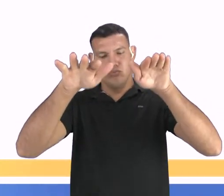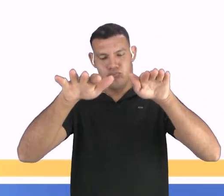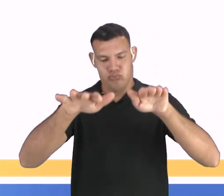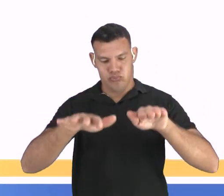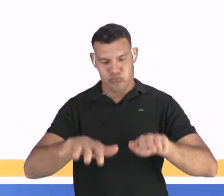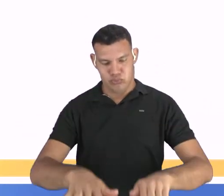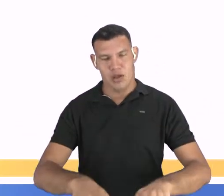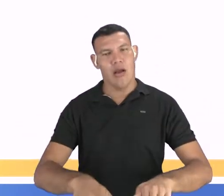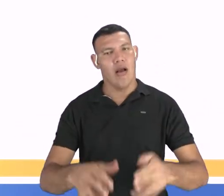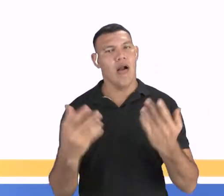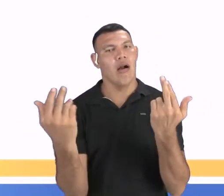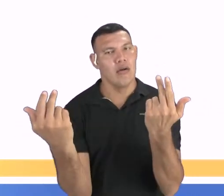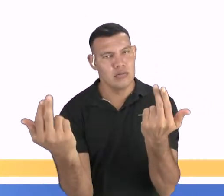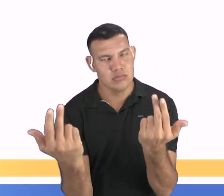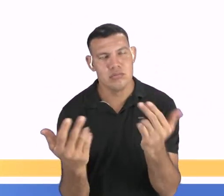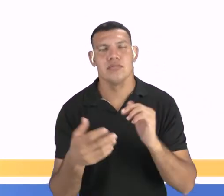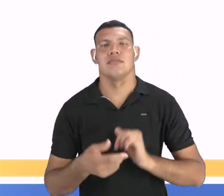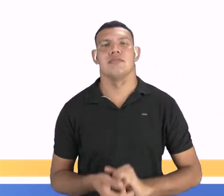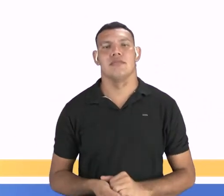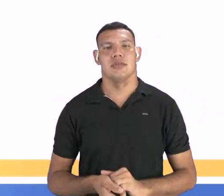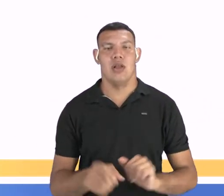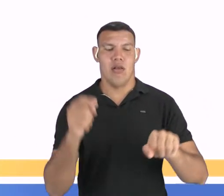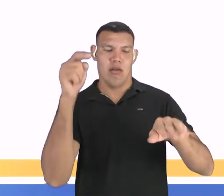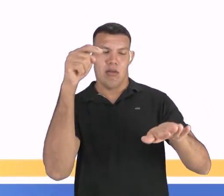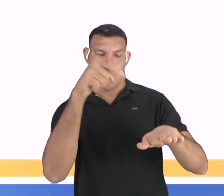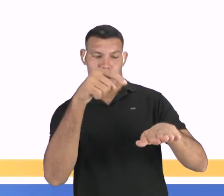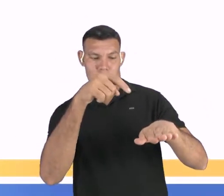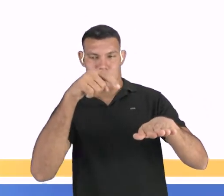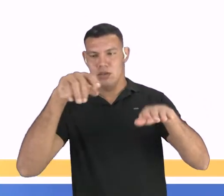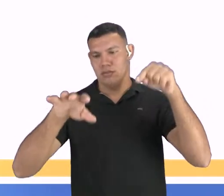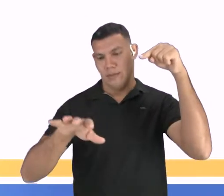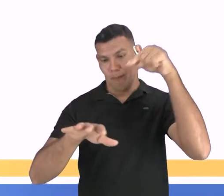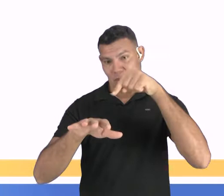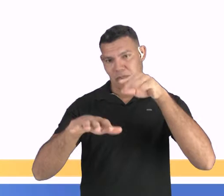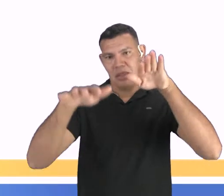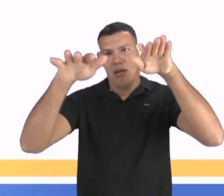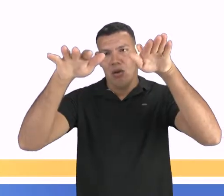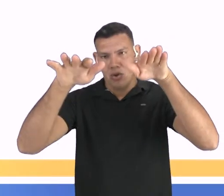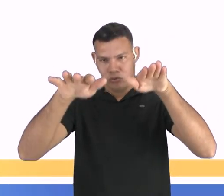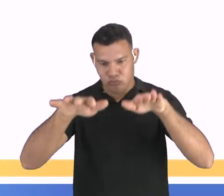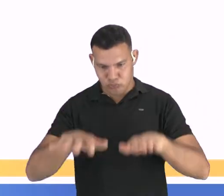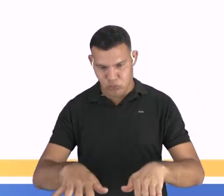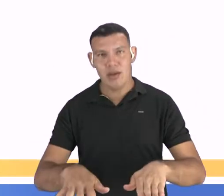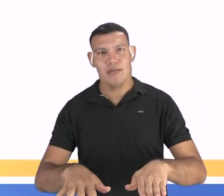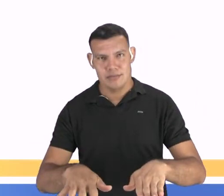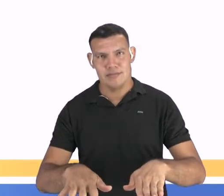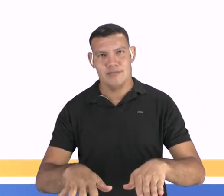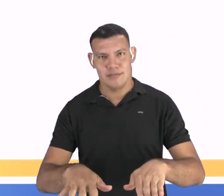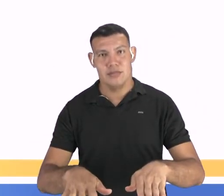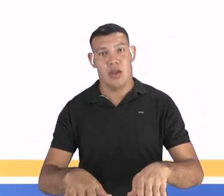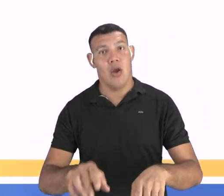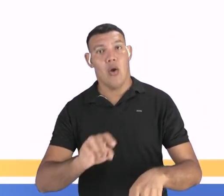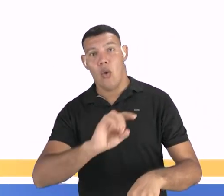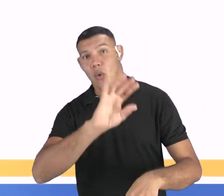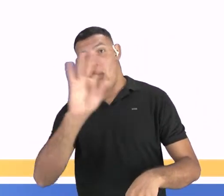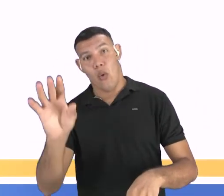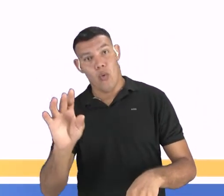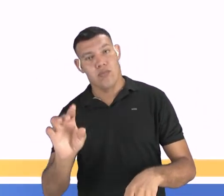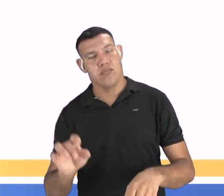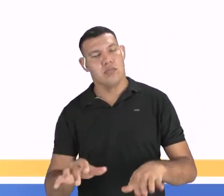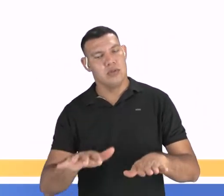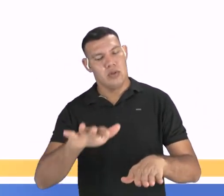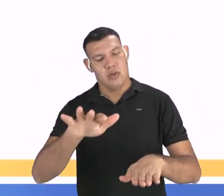da medida da primeira gera uma diminuição da medida da segunda. E duas grandezas são ditas inversamente